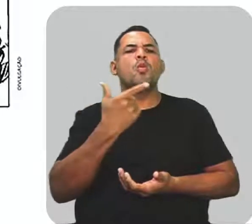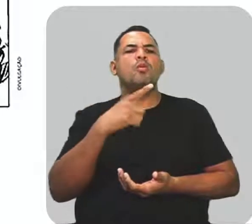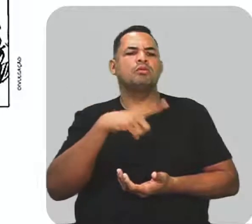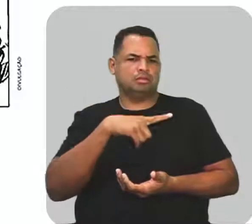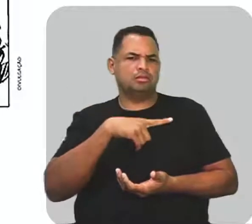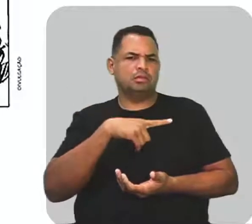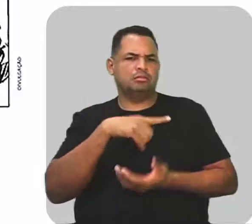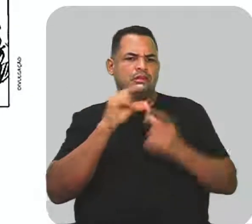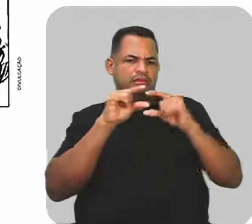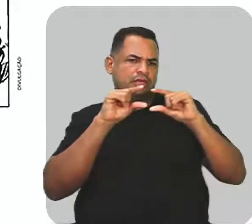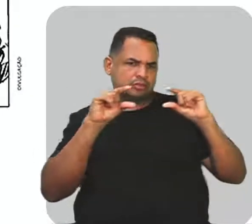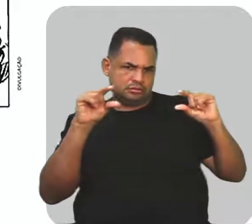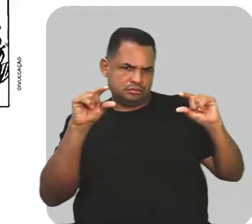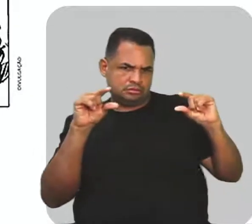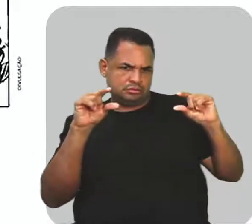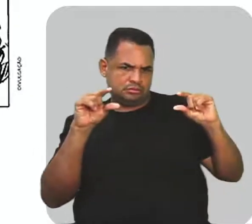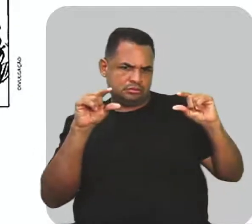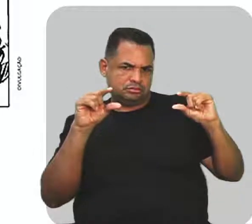temos uma frase,